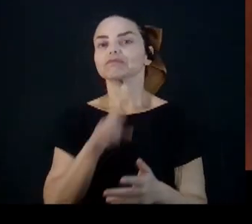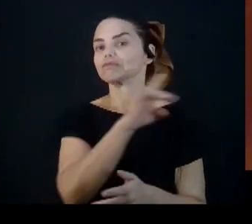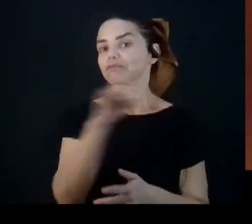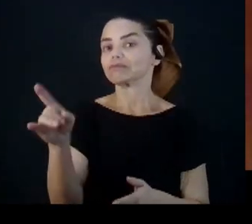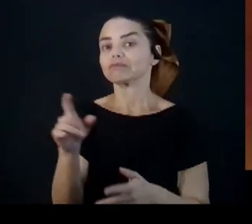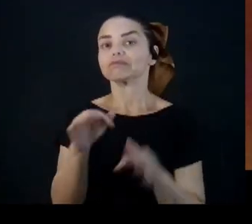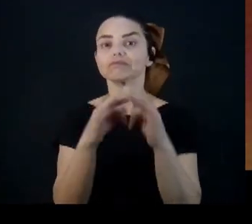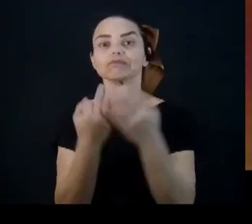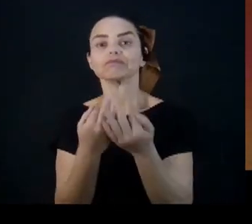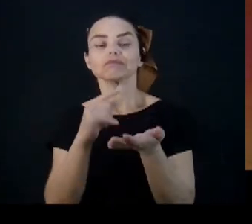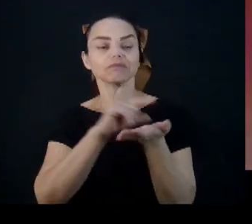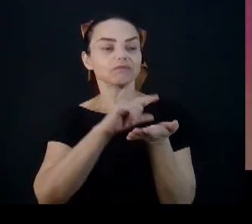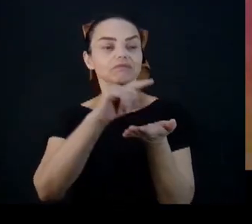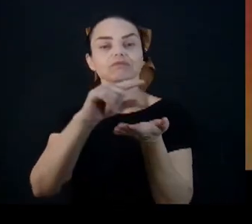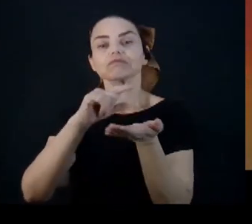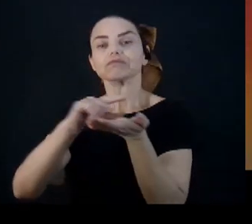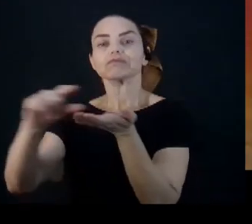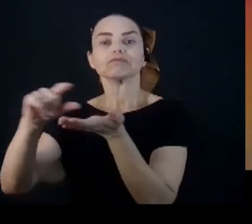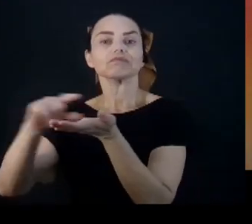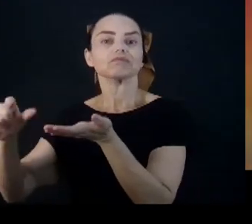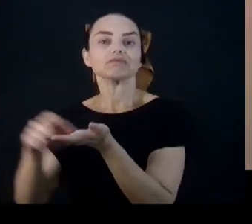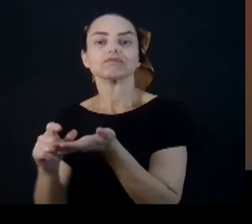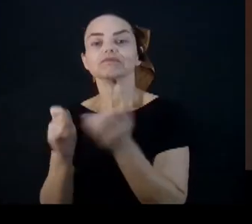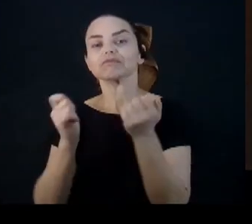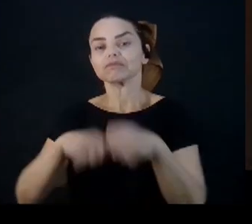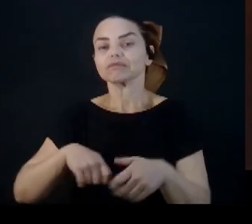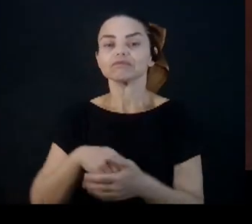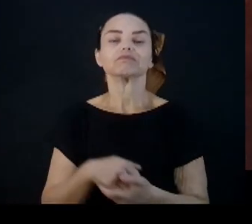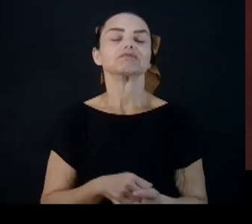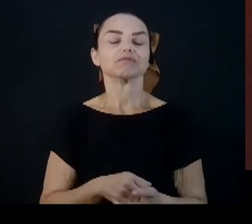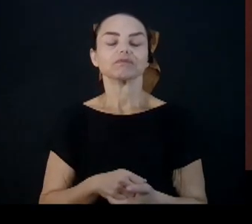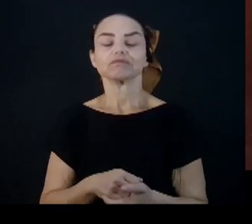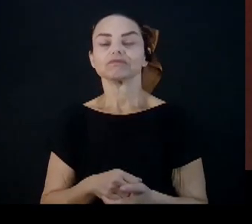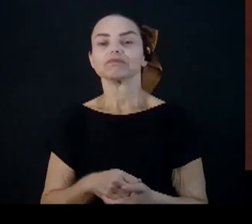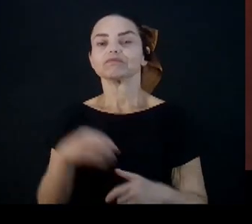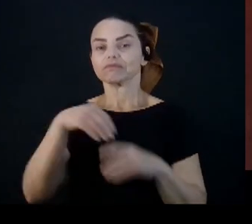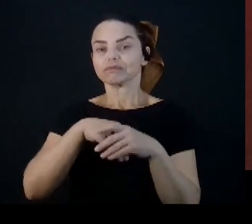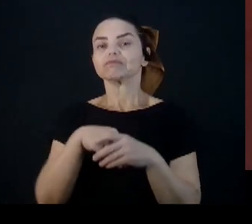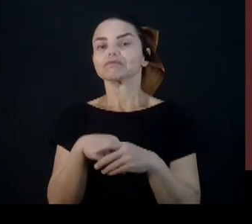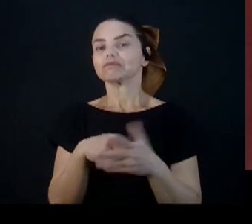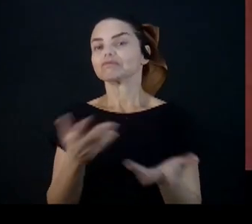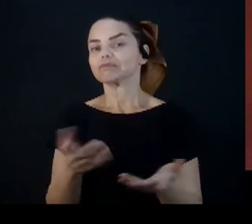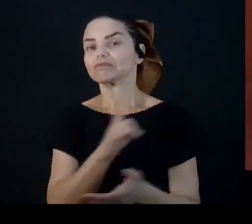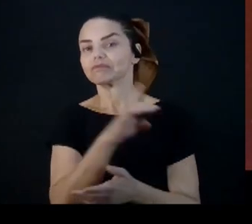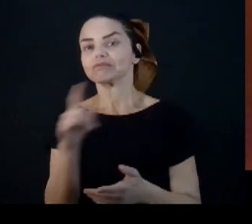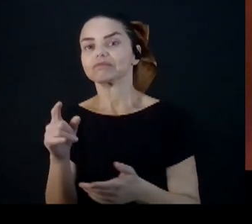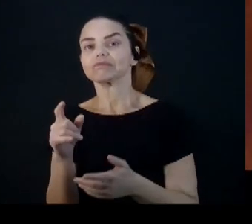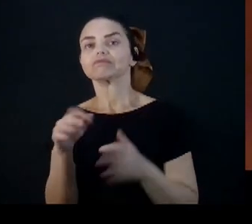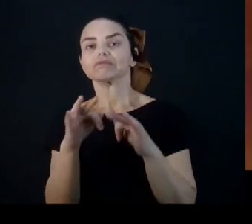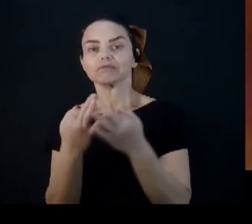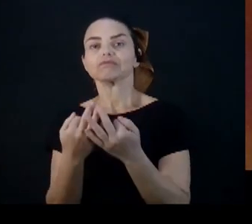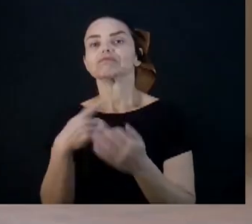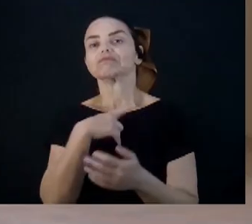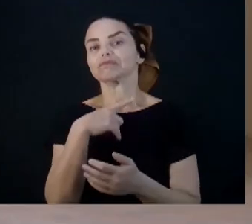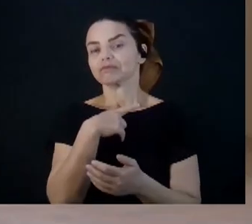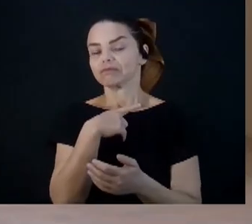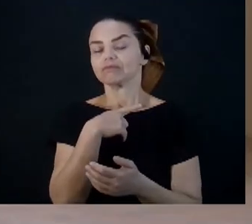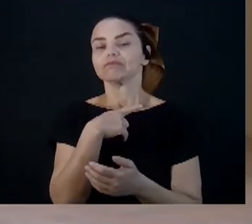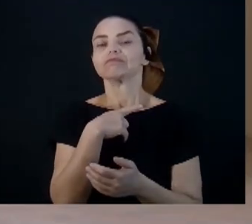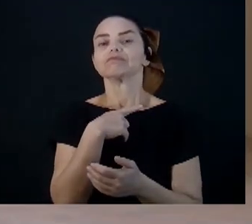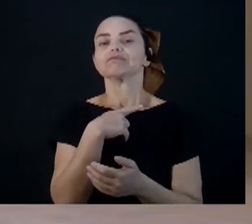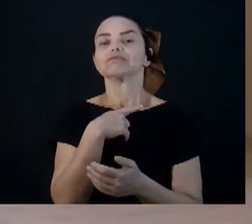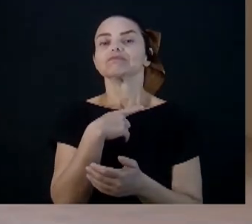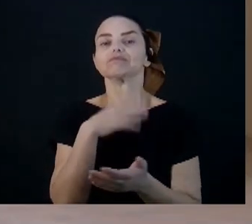contribuiu com o que podia, né? E dentro do que cada família contribuiu, eles dividiram